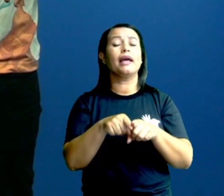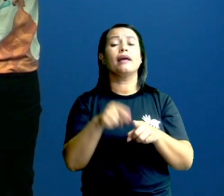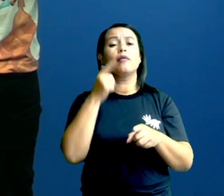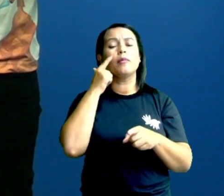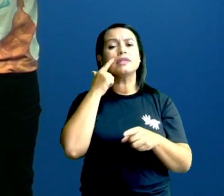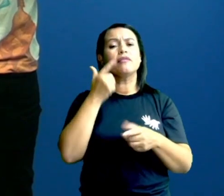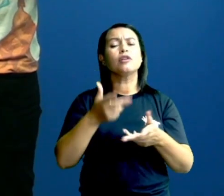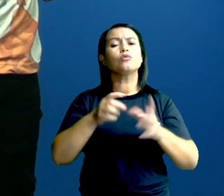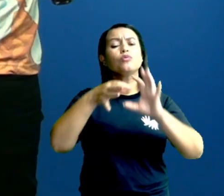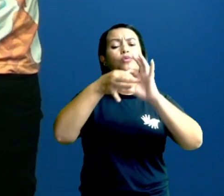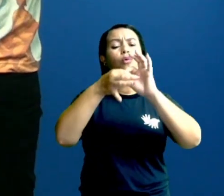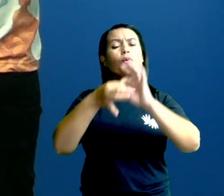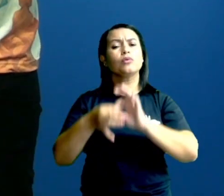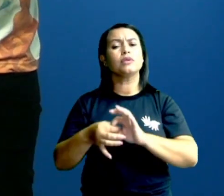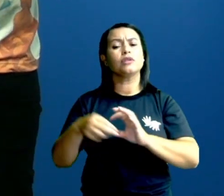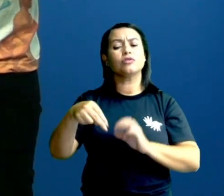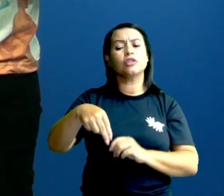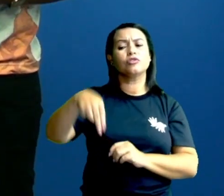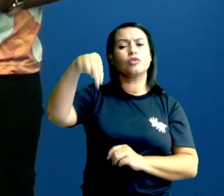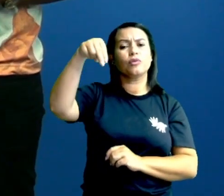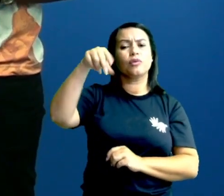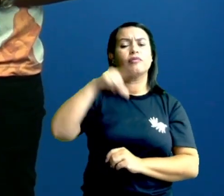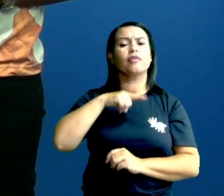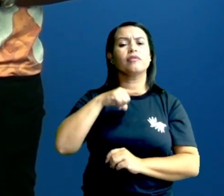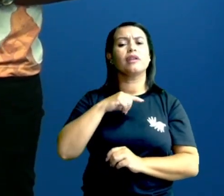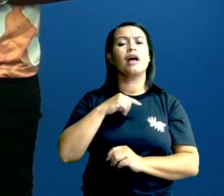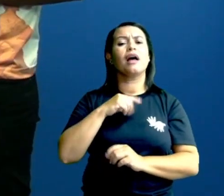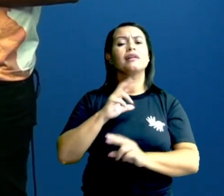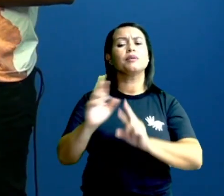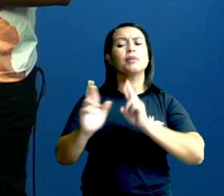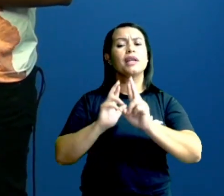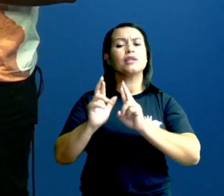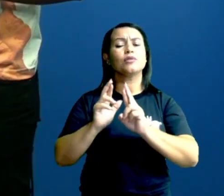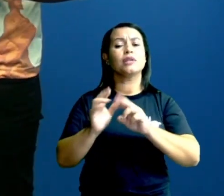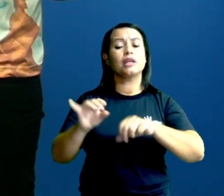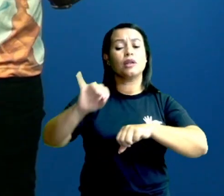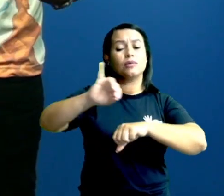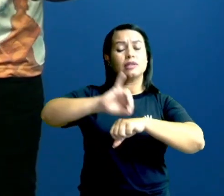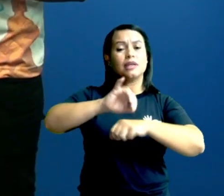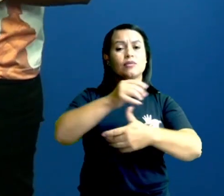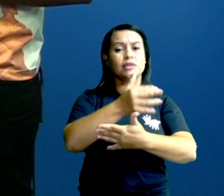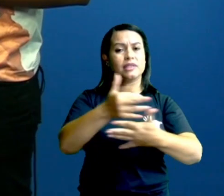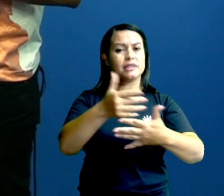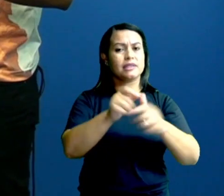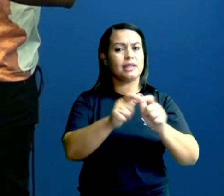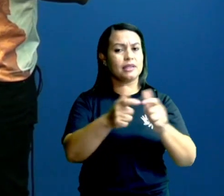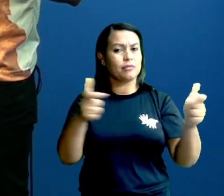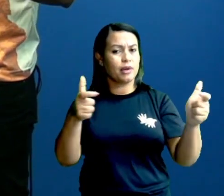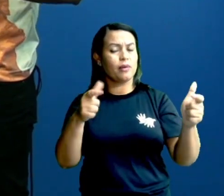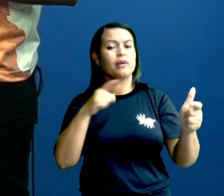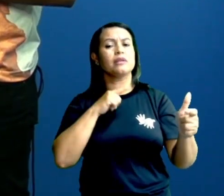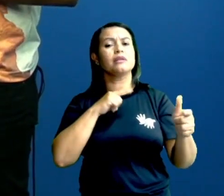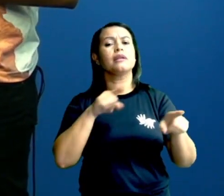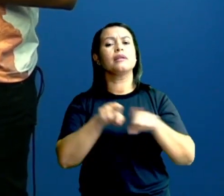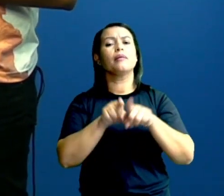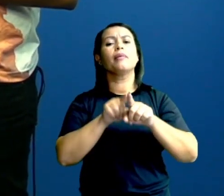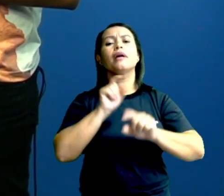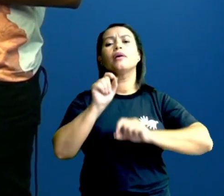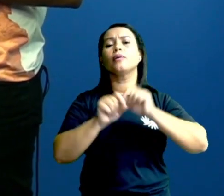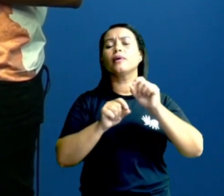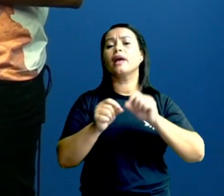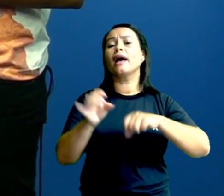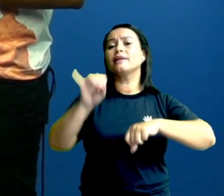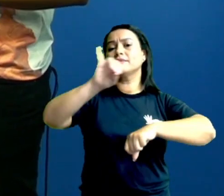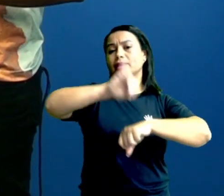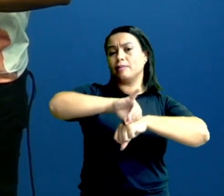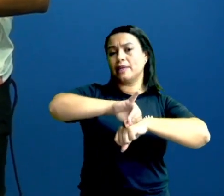no contexto da região norte vão estar Associados aos grandes centros em grandes cidades aí da região que são sobretudo